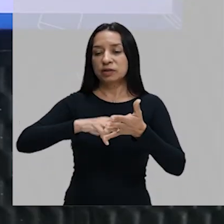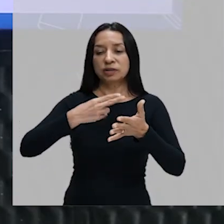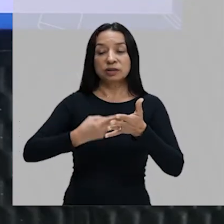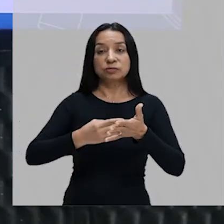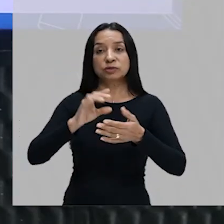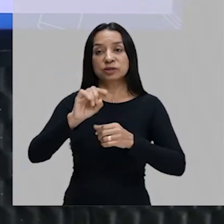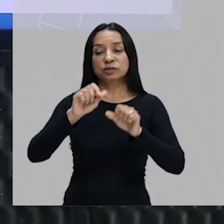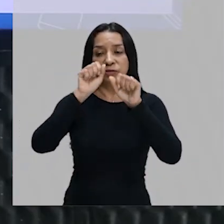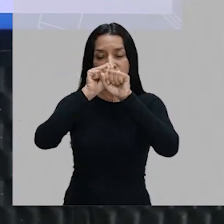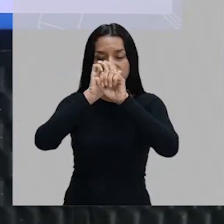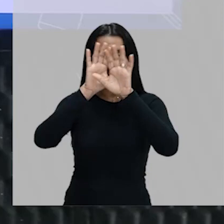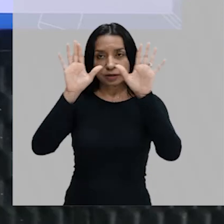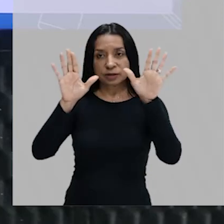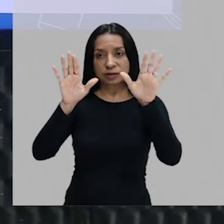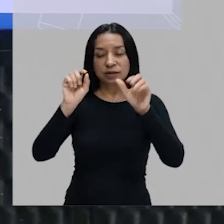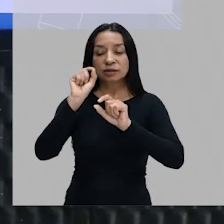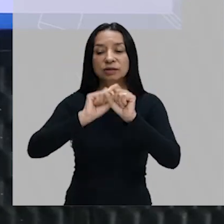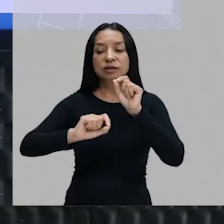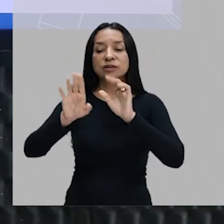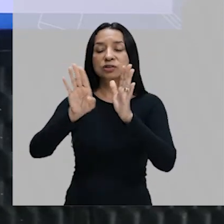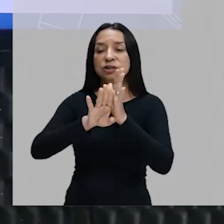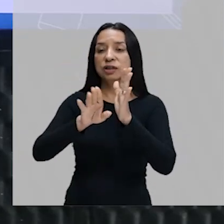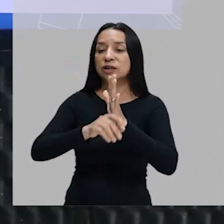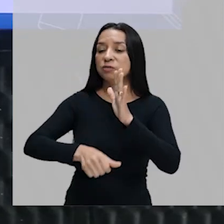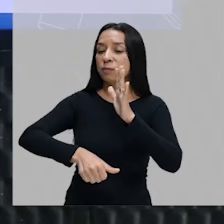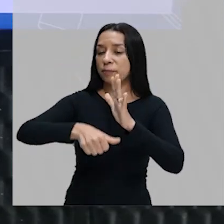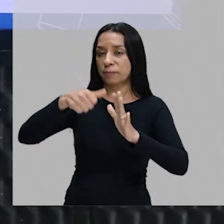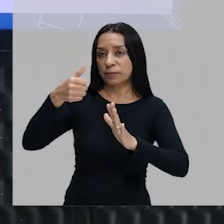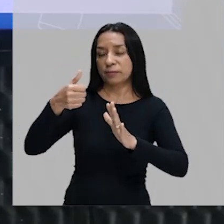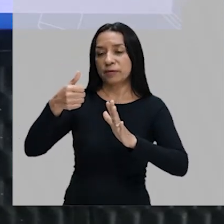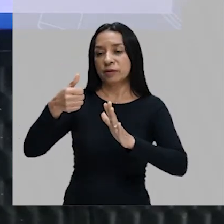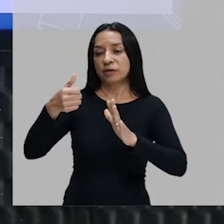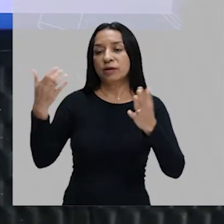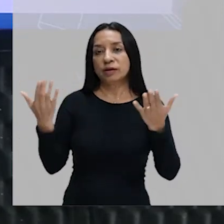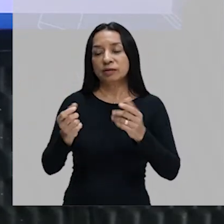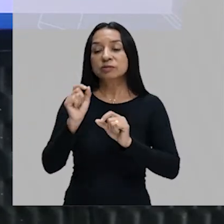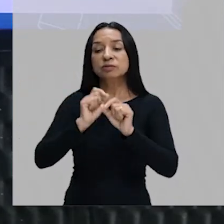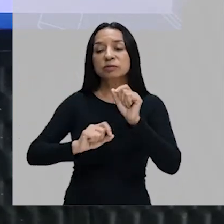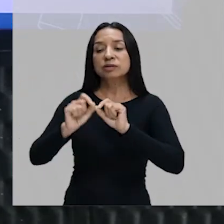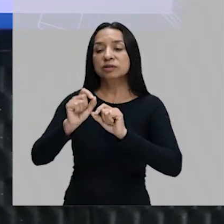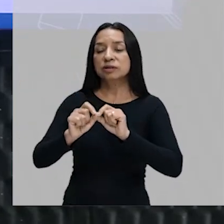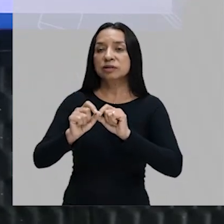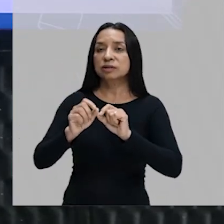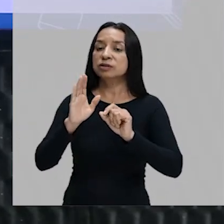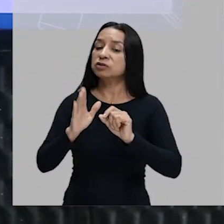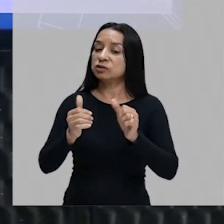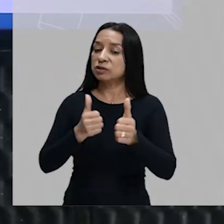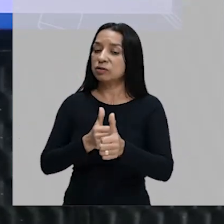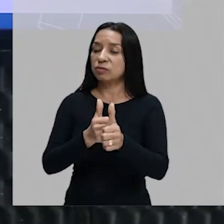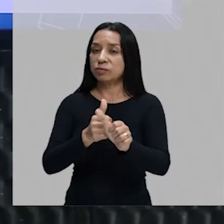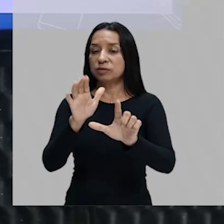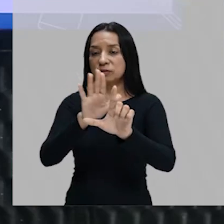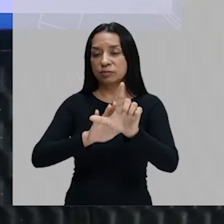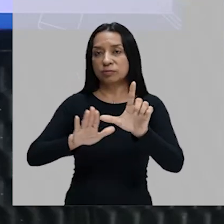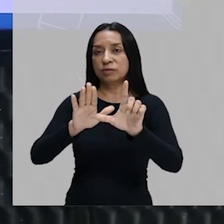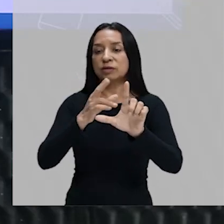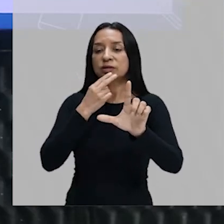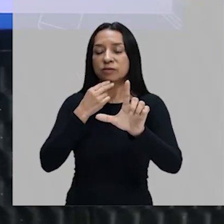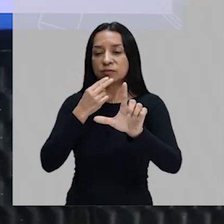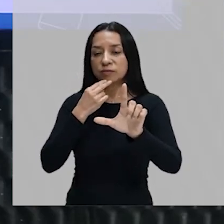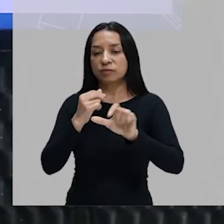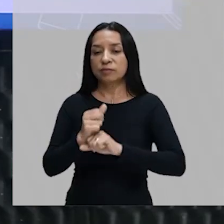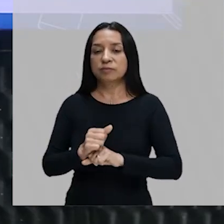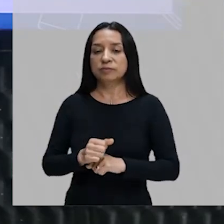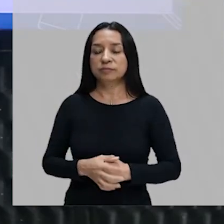clarear. Quem está chegando hoje na aula a primeira vez, mas quem já está acompanhando a plataforma, tem certeza que já conseguiu traduzir isso aqui. Então,